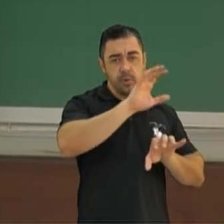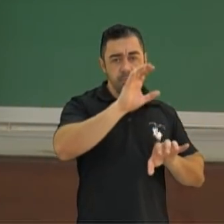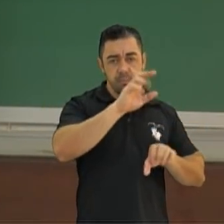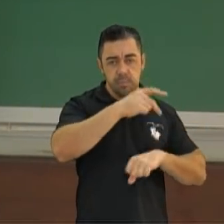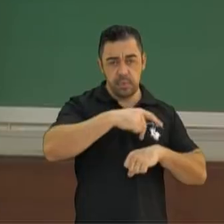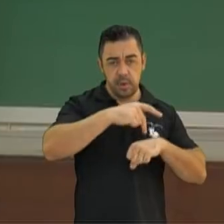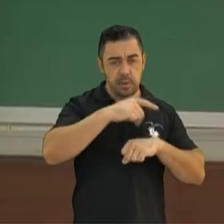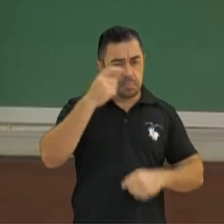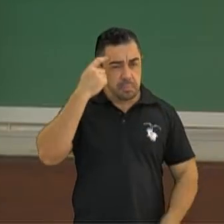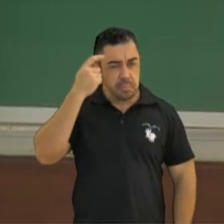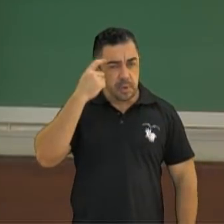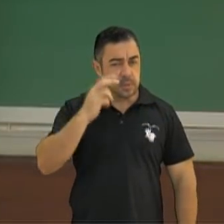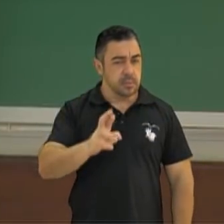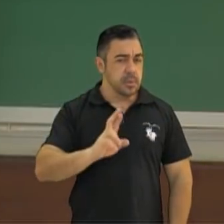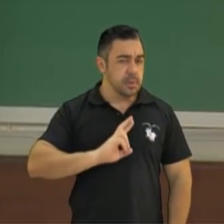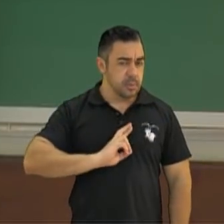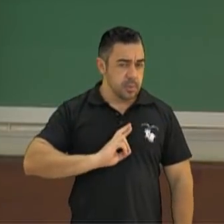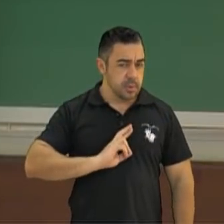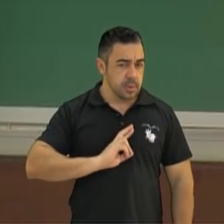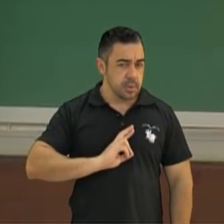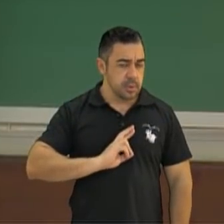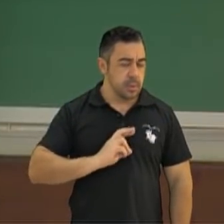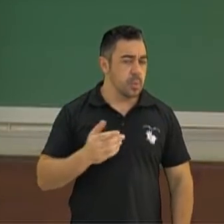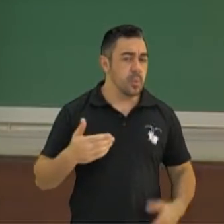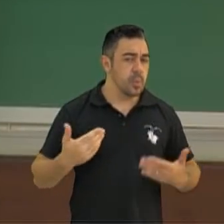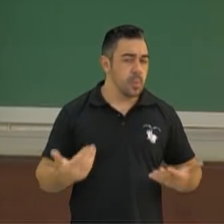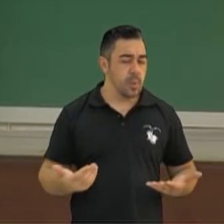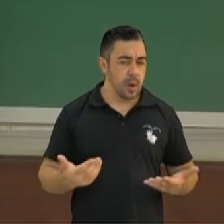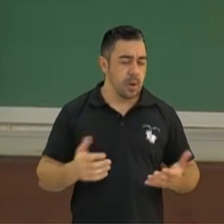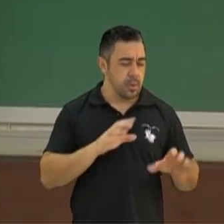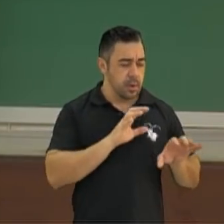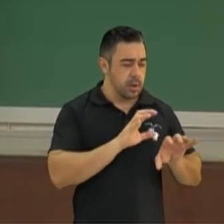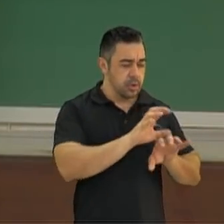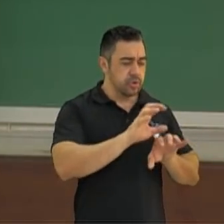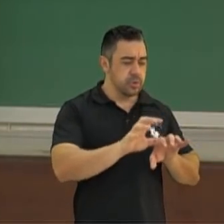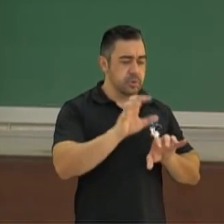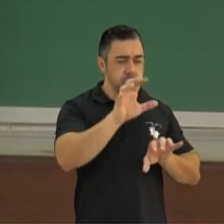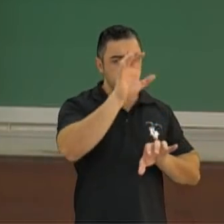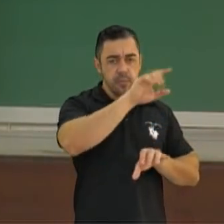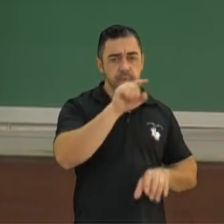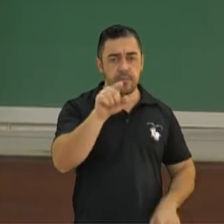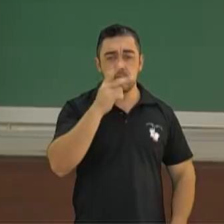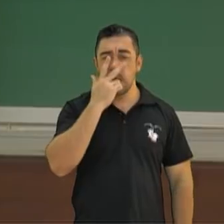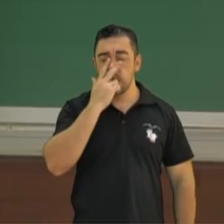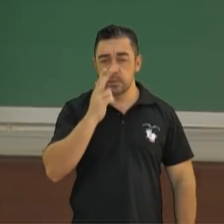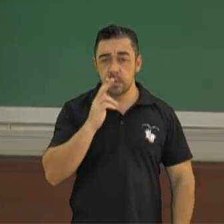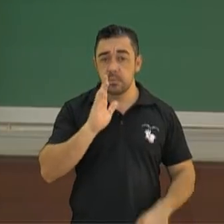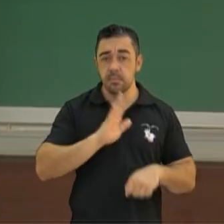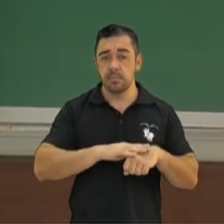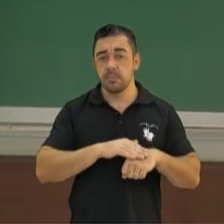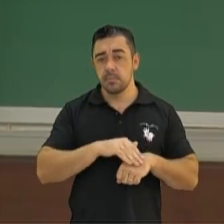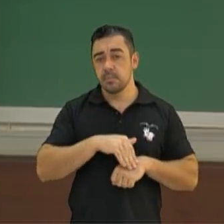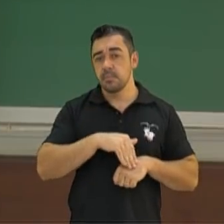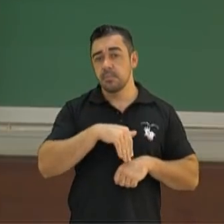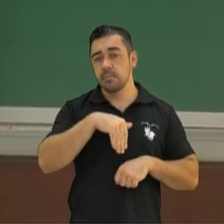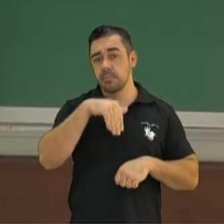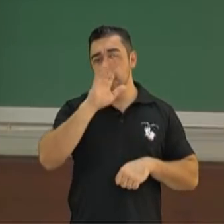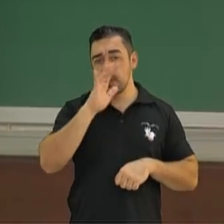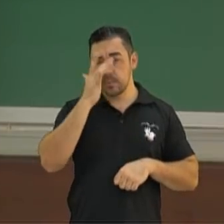Então, pensa um pouquinho, tá? Qual região do país você acha que deveria ter mais